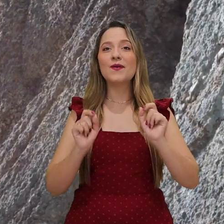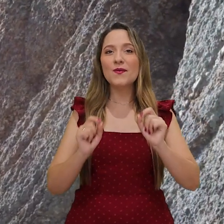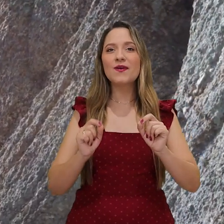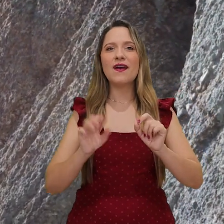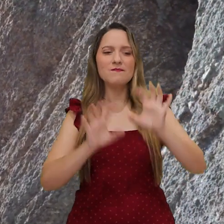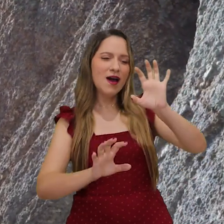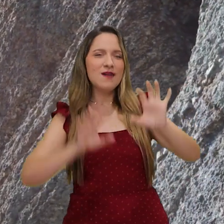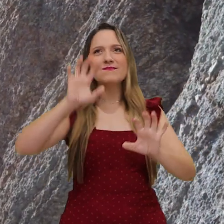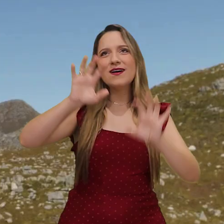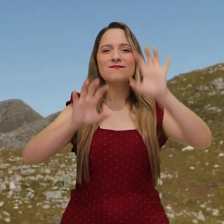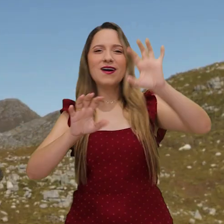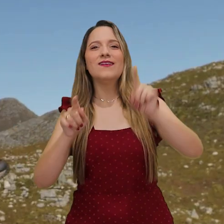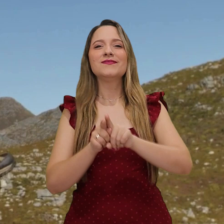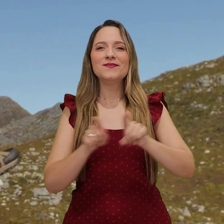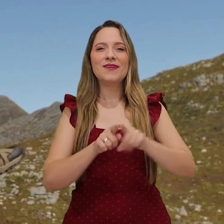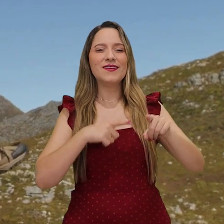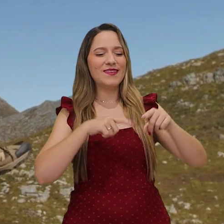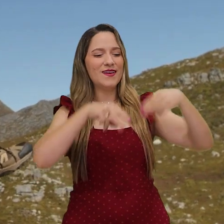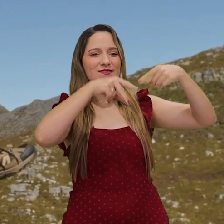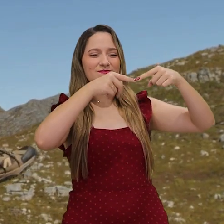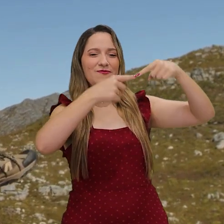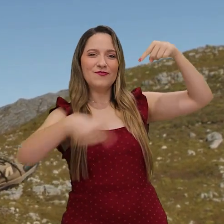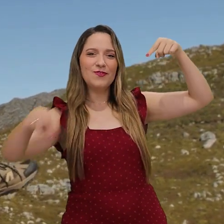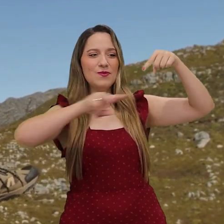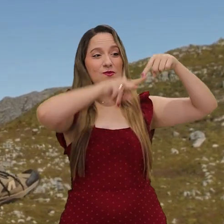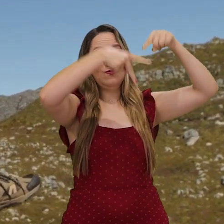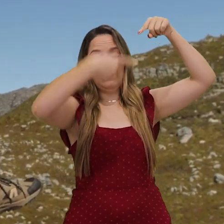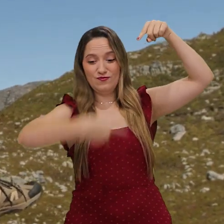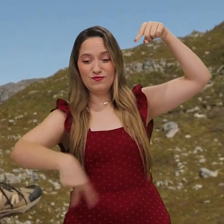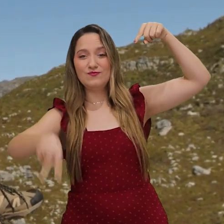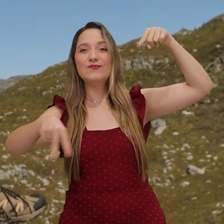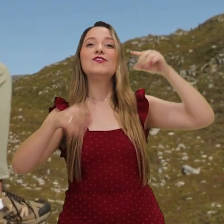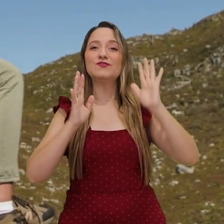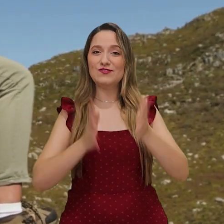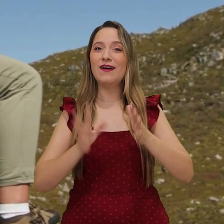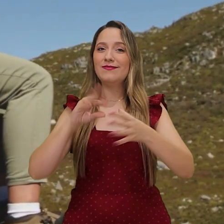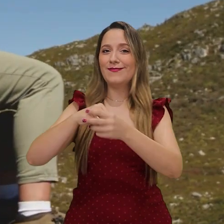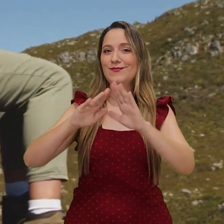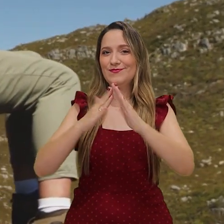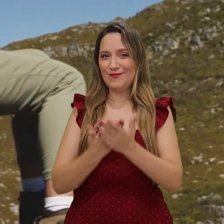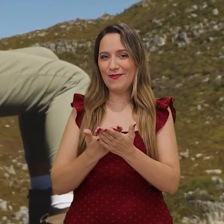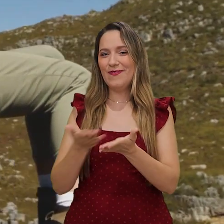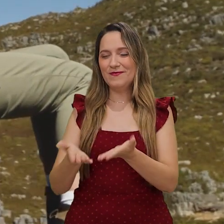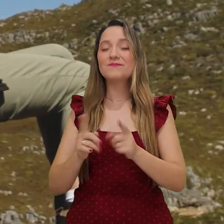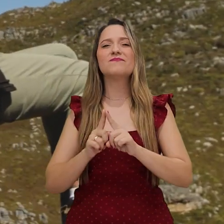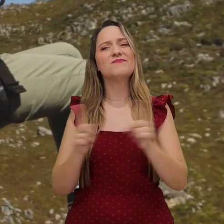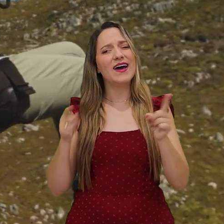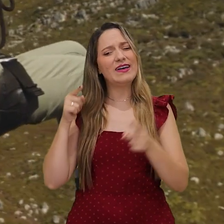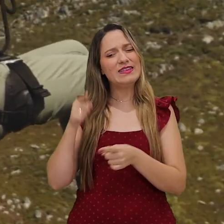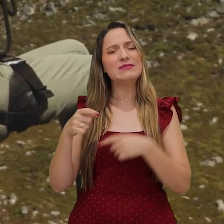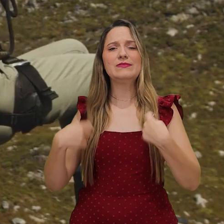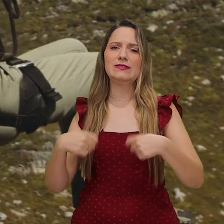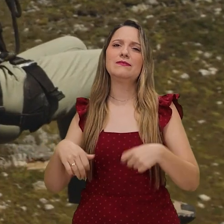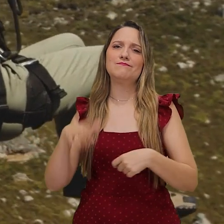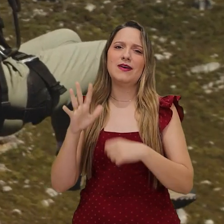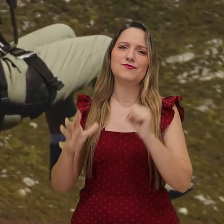que desenvolveram trabalhos interessantes nesse sentido. Mas eu acredito que são atividades que requer um pouco mais de segurança do professor,